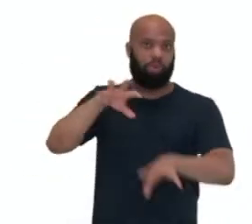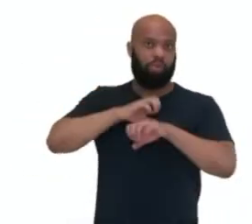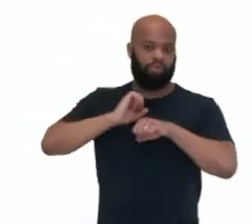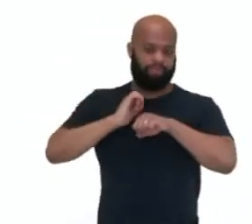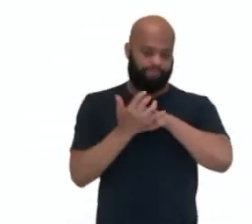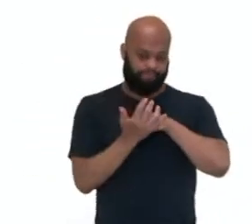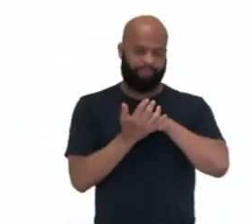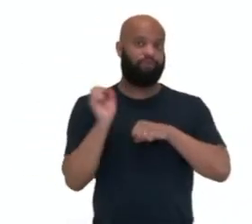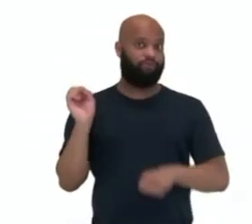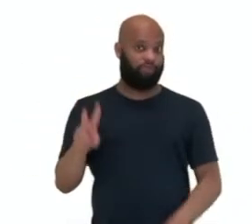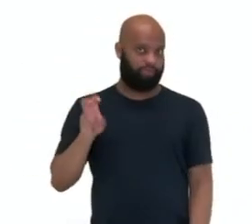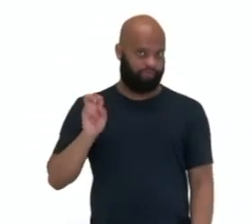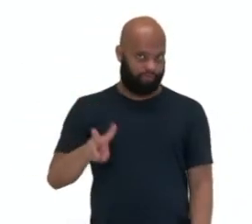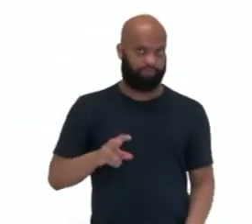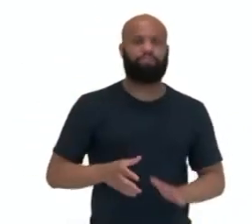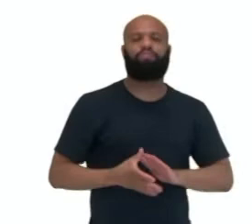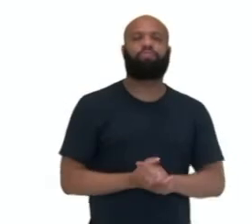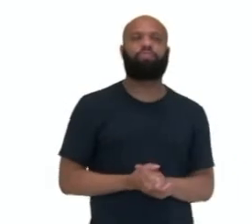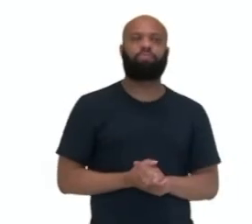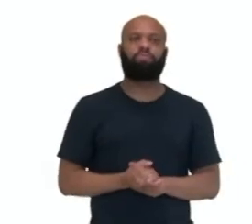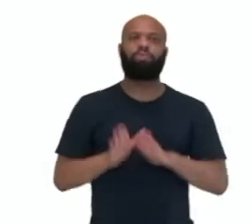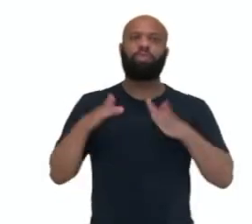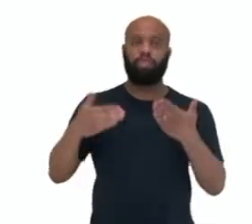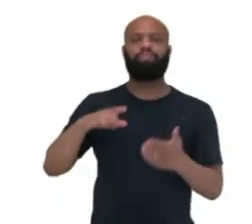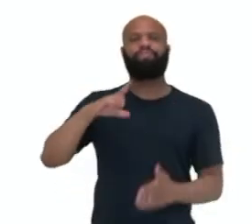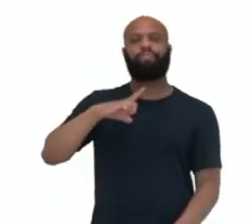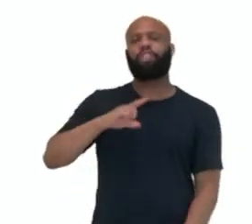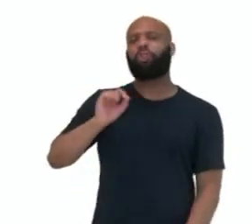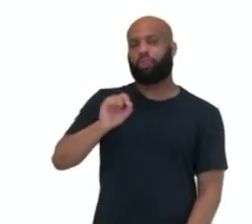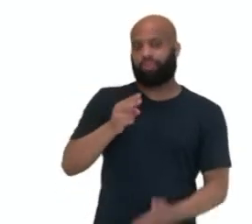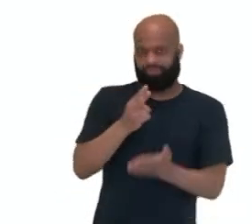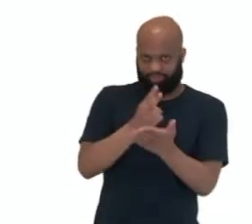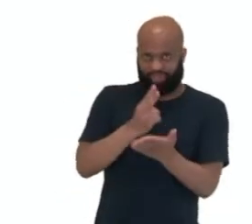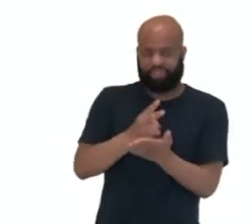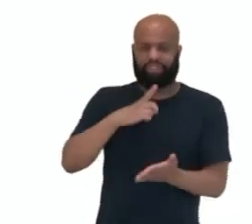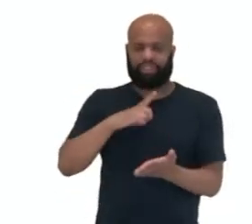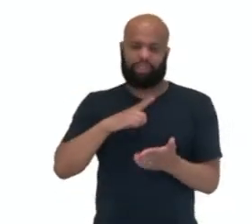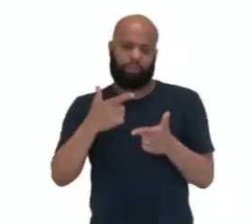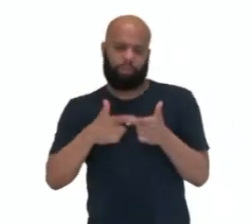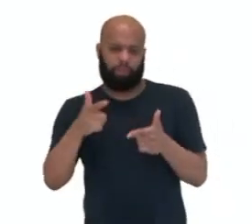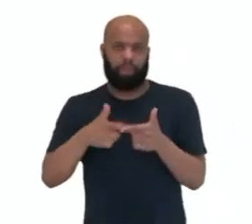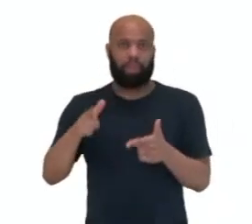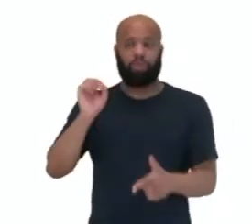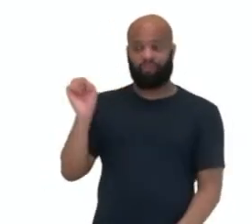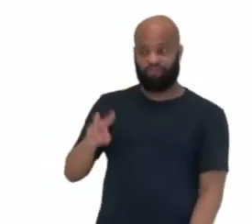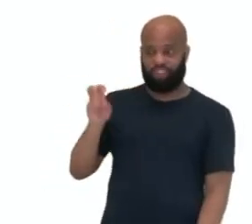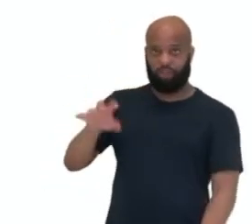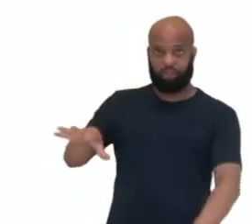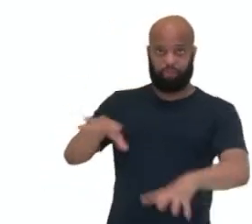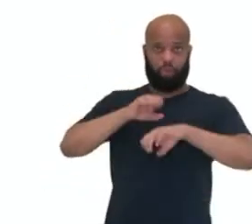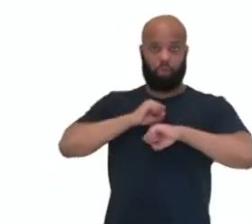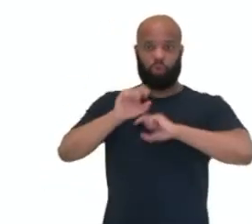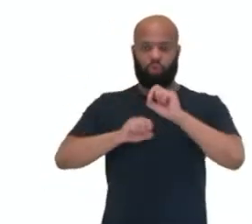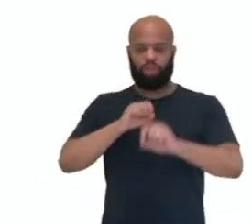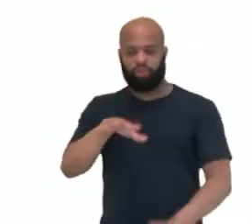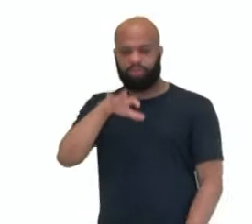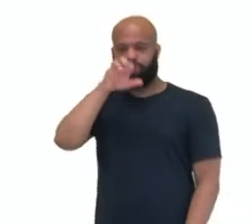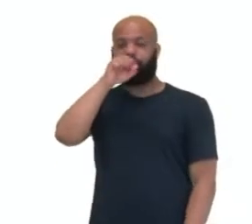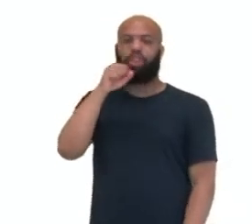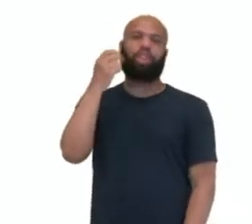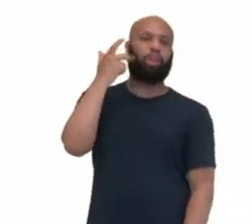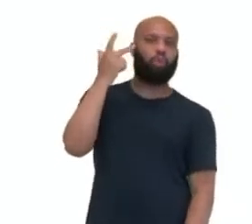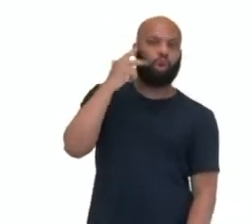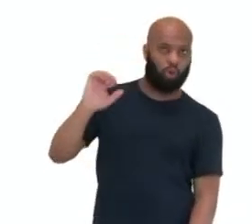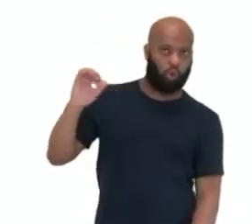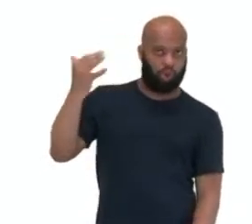infectadas por esse vírus. É bastante comum que as infecções virais façam com que o olfato seja prejudicado. Então é